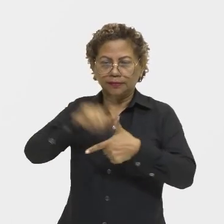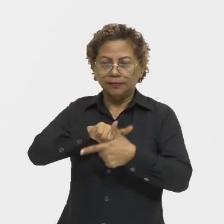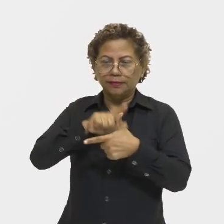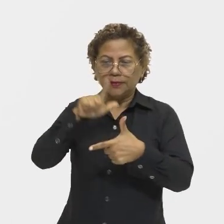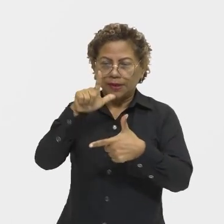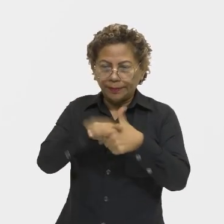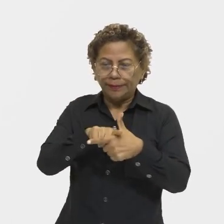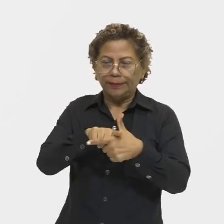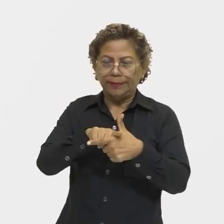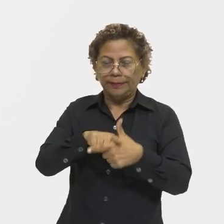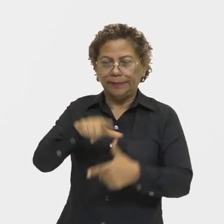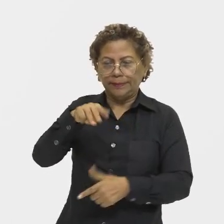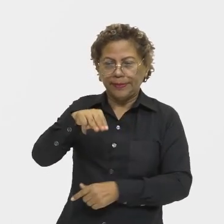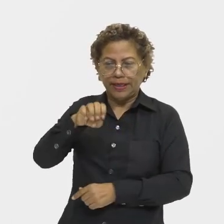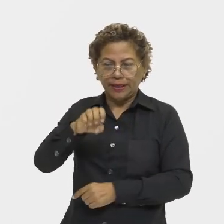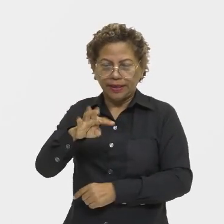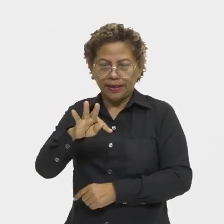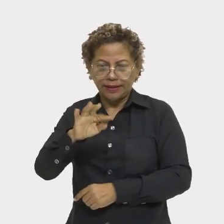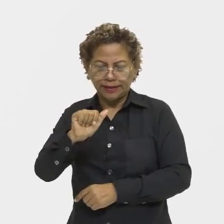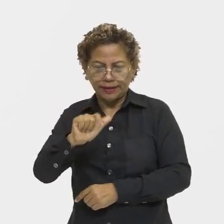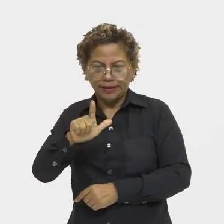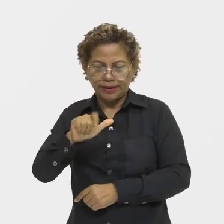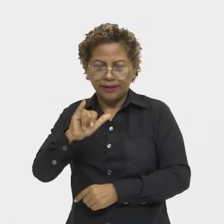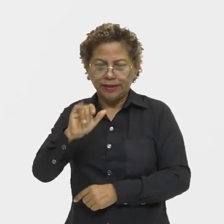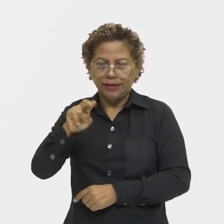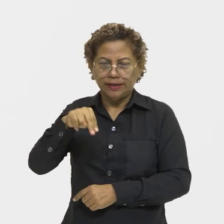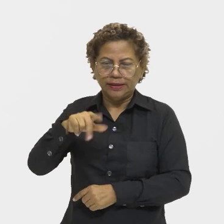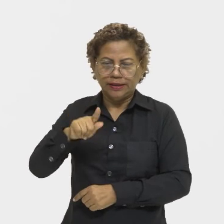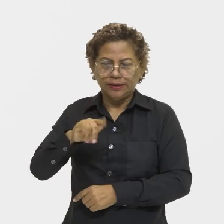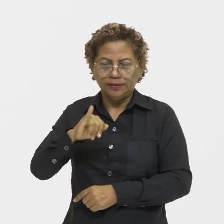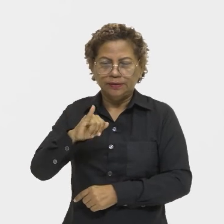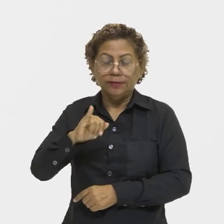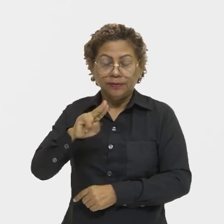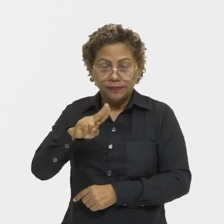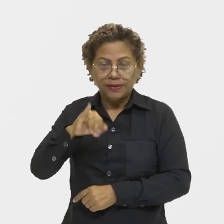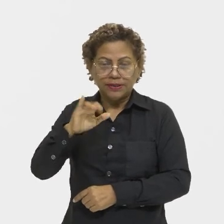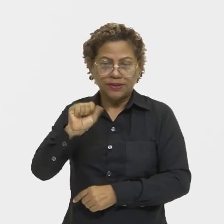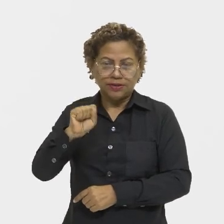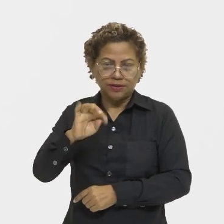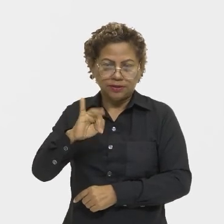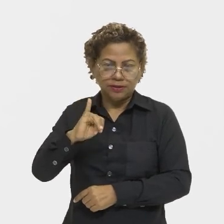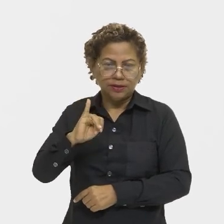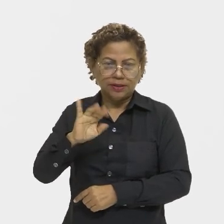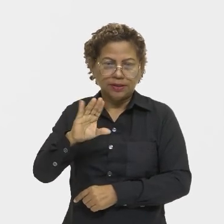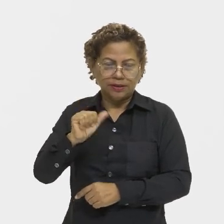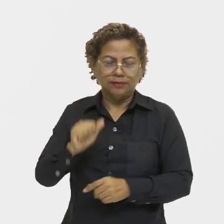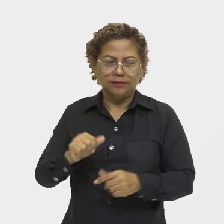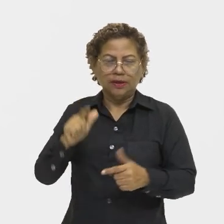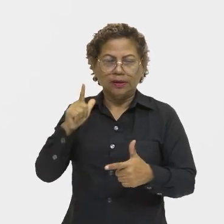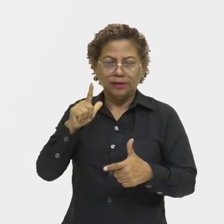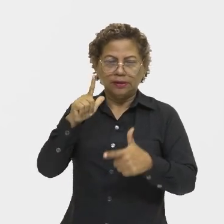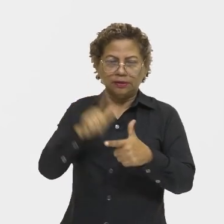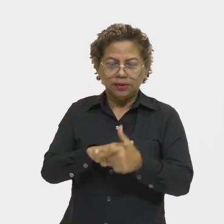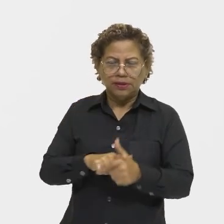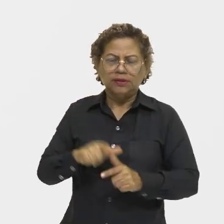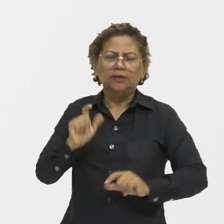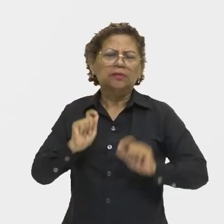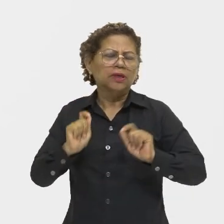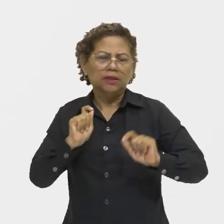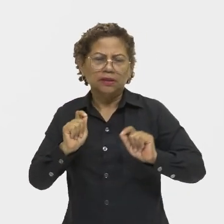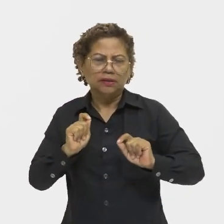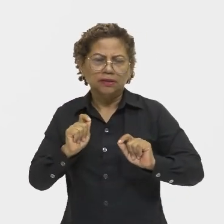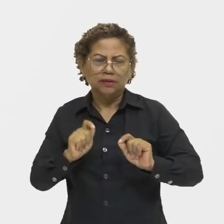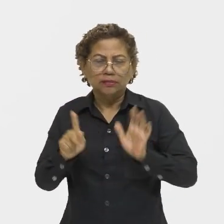no código. Código, o que é o código? É a própria língua, no caso a língua portuguesa, né? A